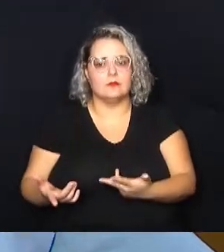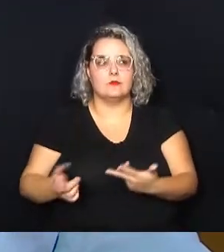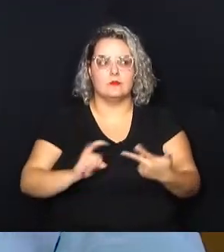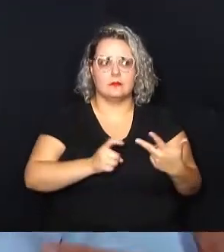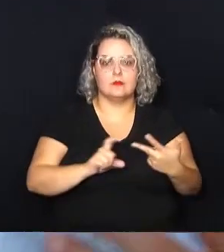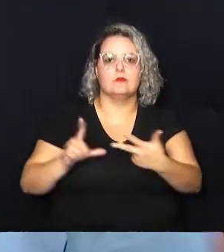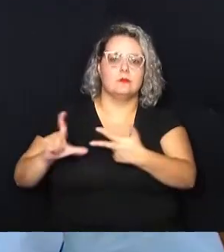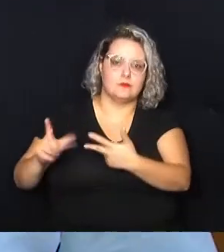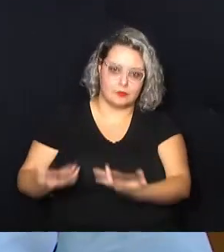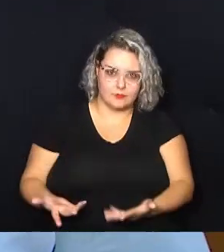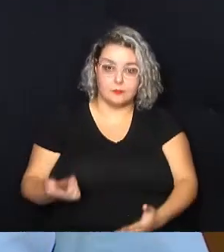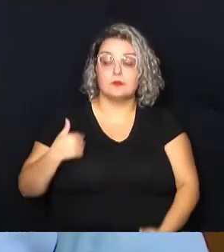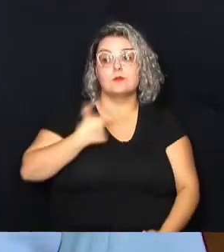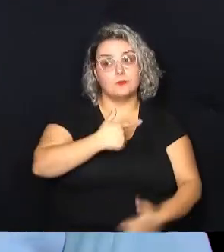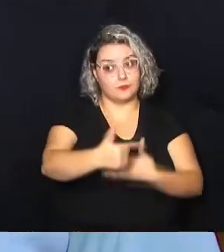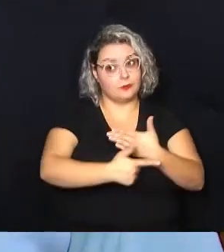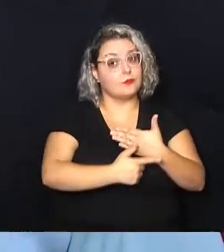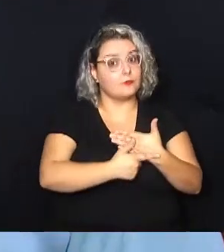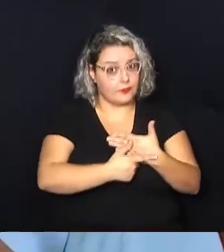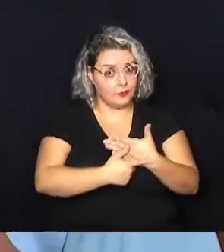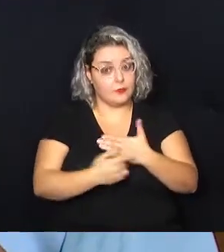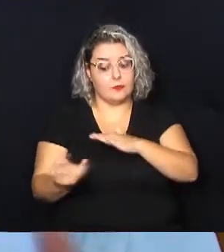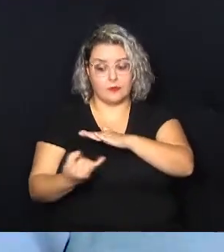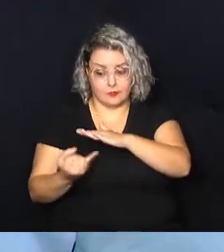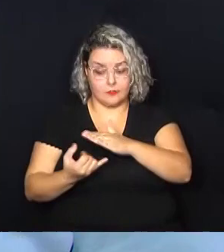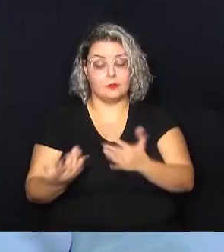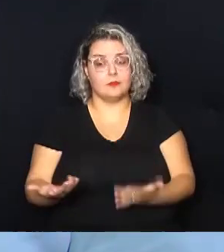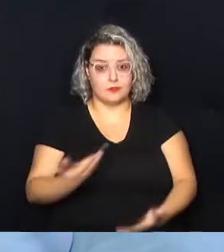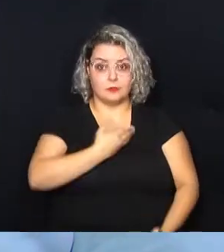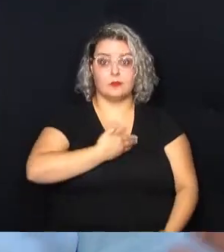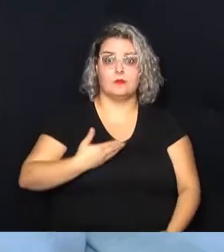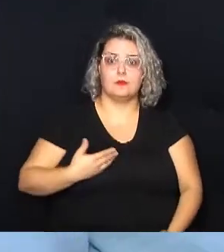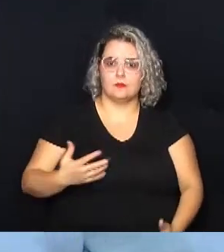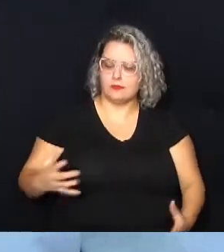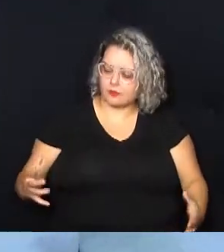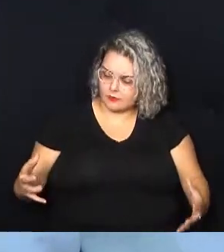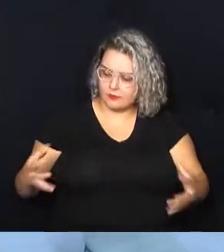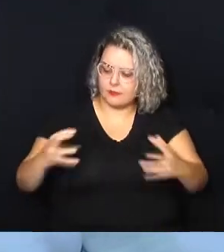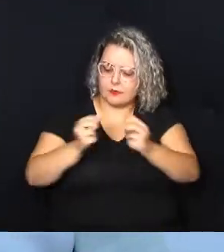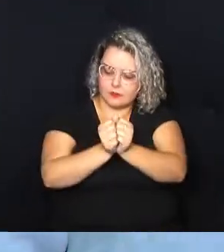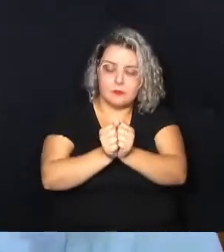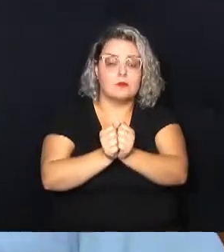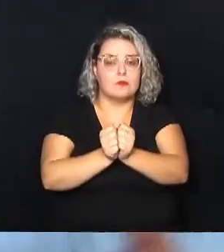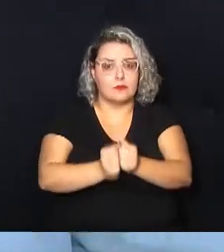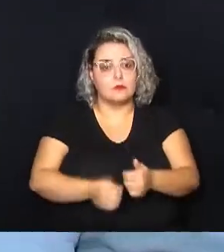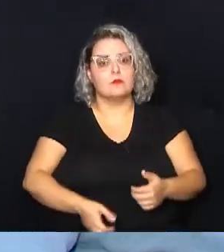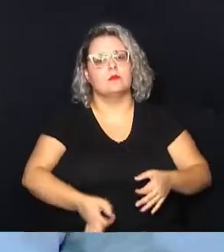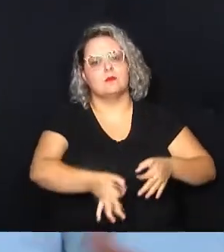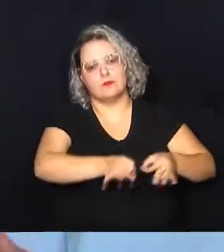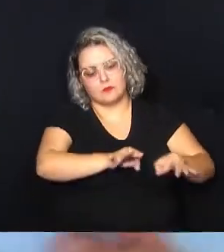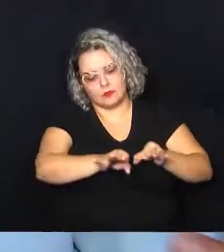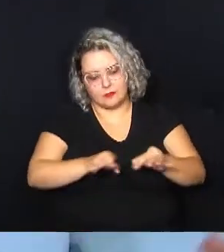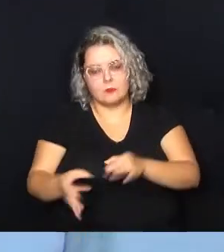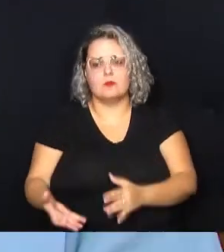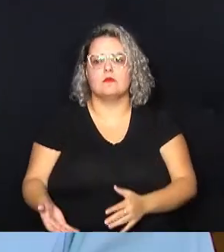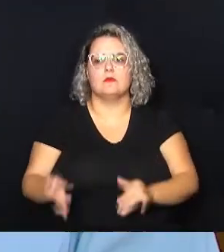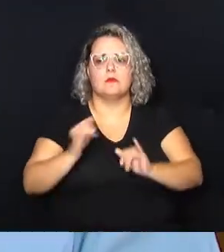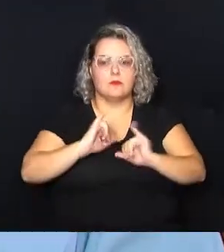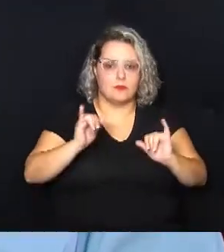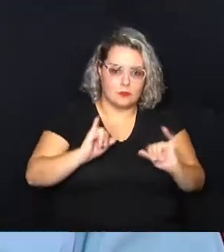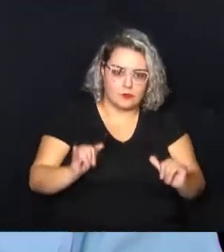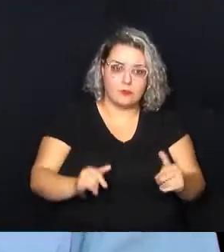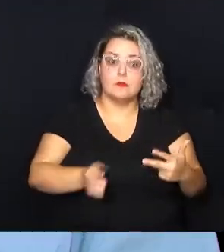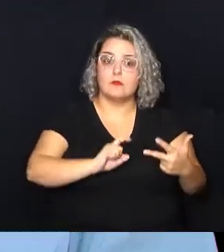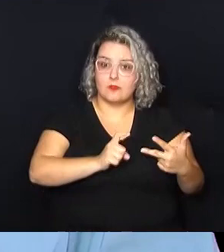nosso papel enquanto instituição pública é das mãos à prefeitura poder executivo que tá coordenando essa campanha